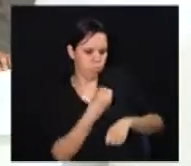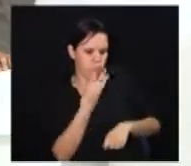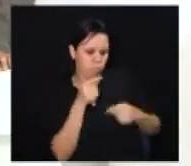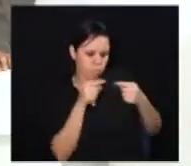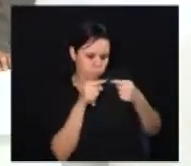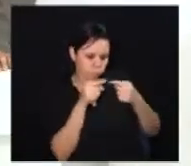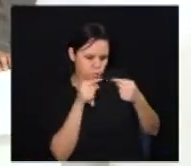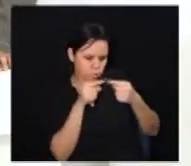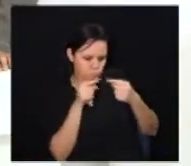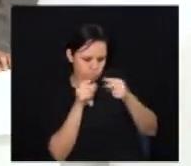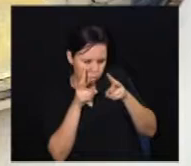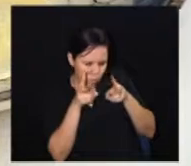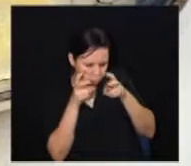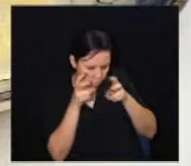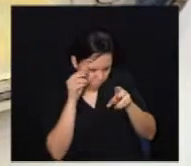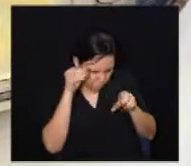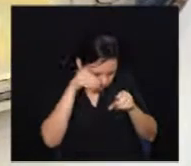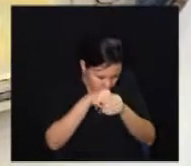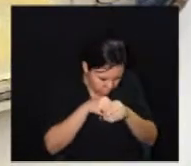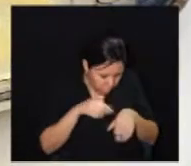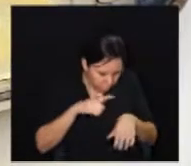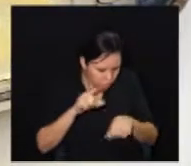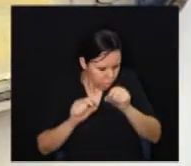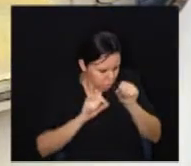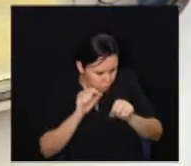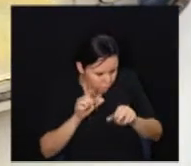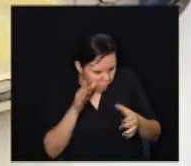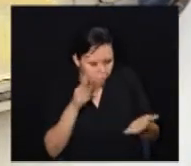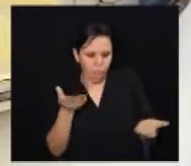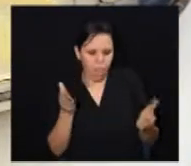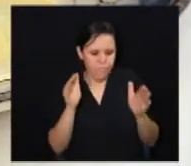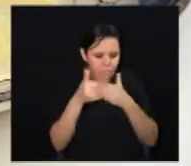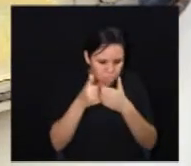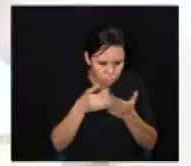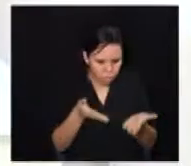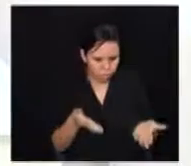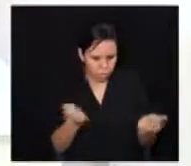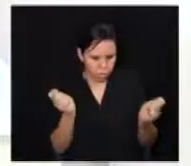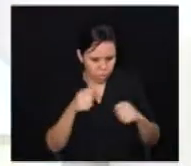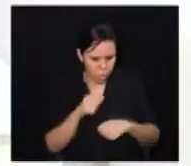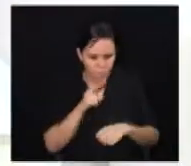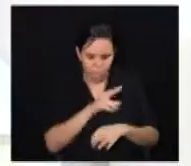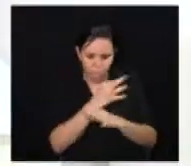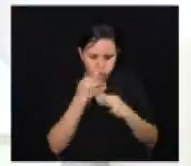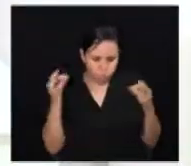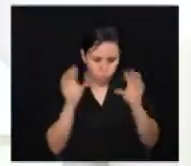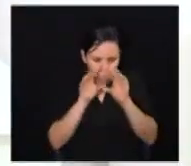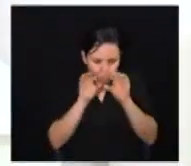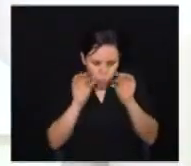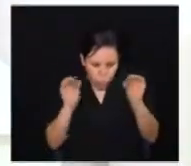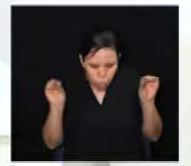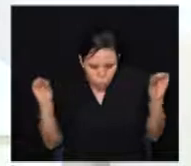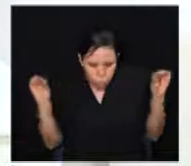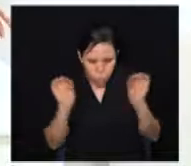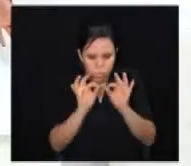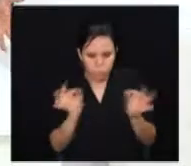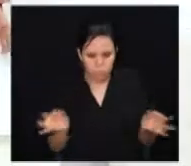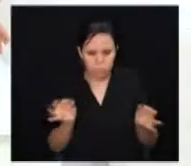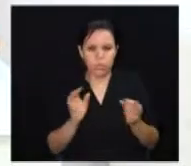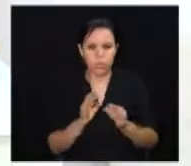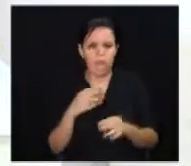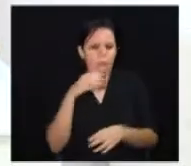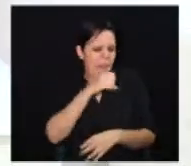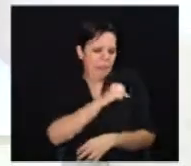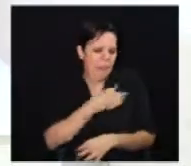você conseguir enxergar o recheio dentro, com ela fechada. Indica que tá uma massa fina, delicada. E é rapidinho, né?